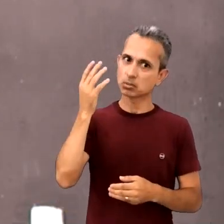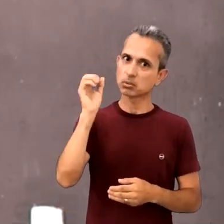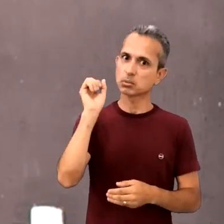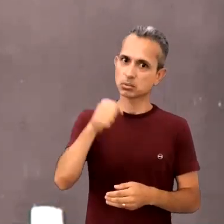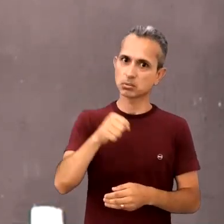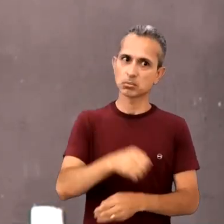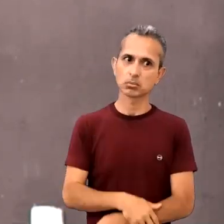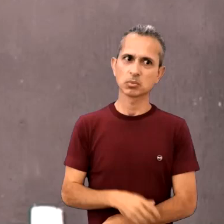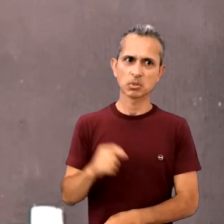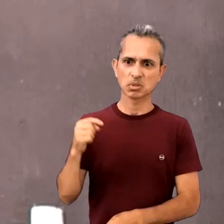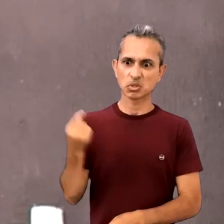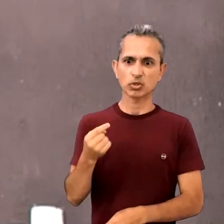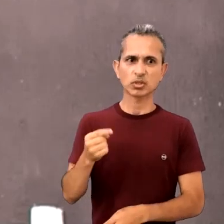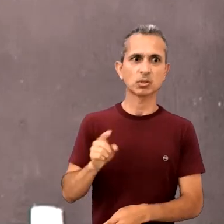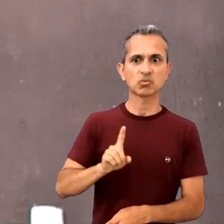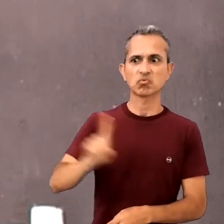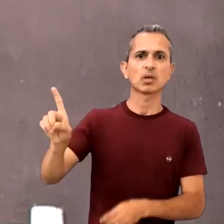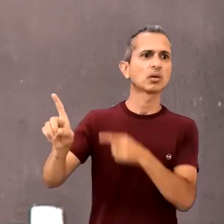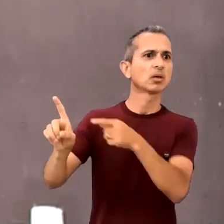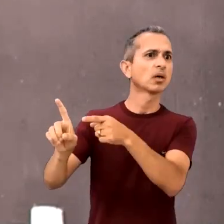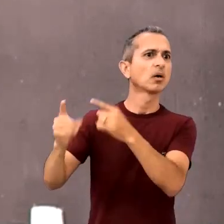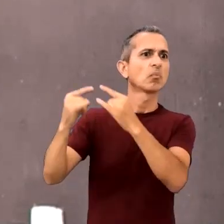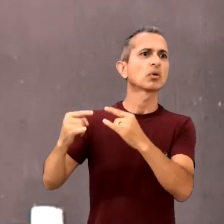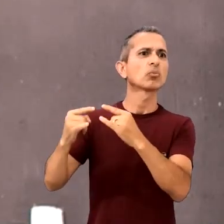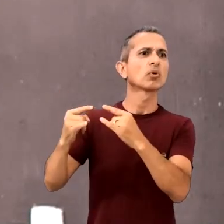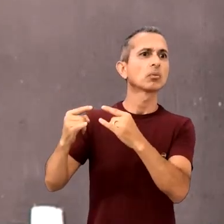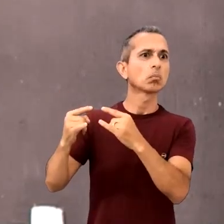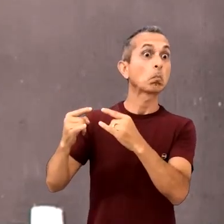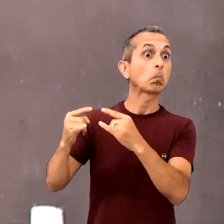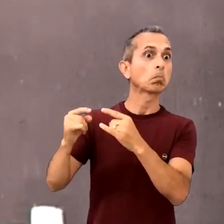Vai lá sozinho fazer o quê? Eu vou só me divertir.